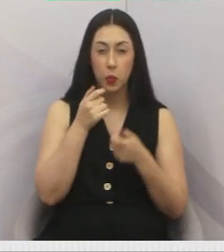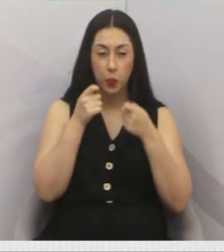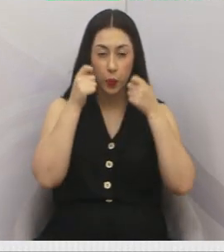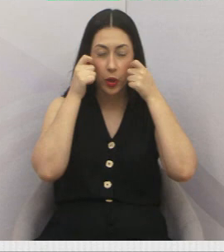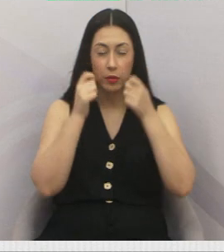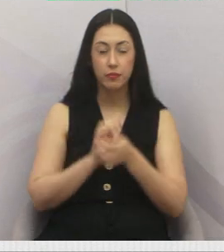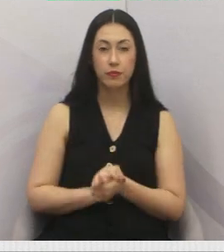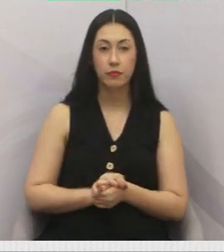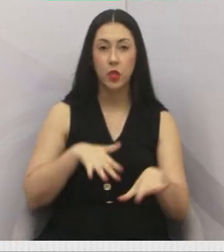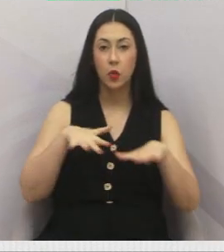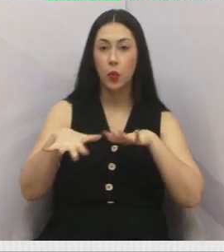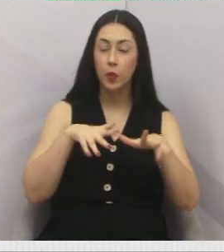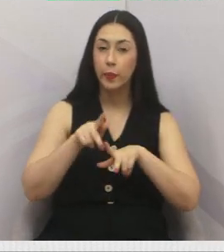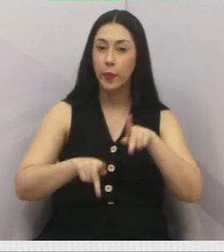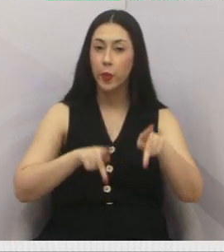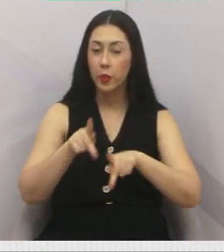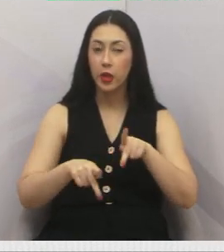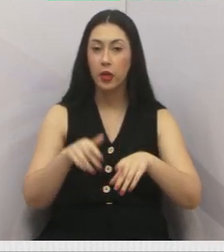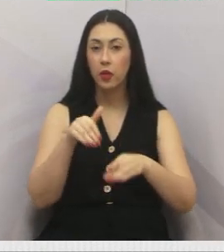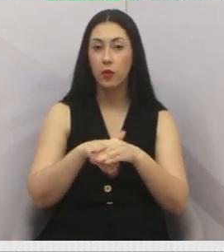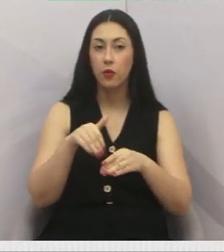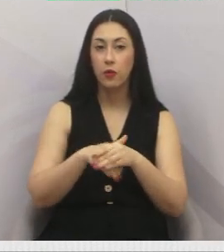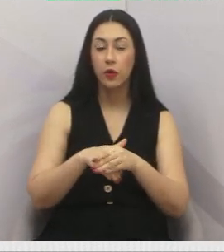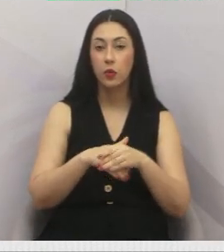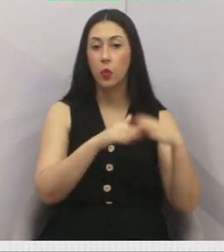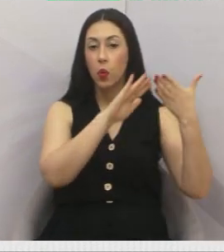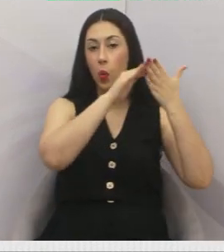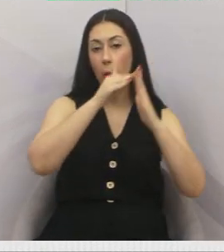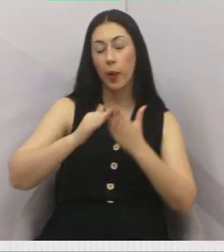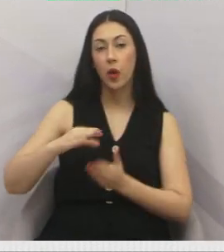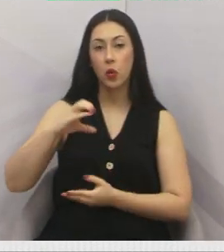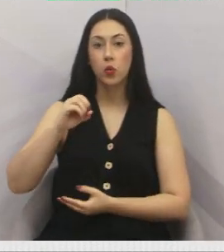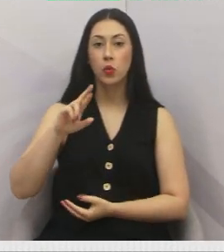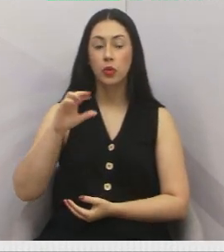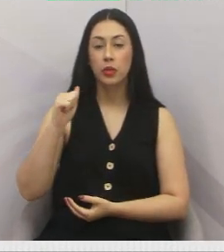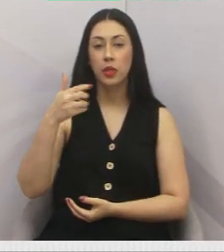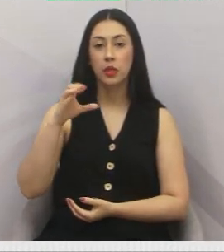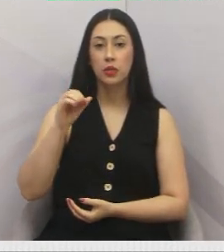Movimentos Populares. Um voto para Quilombo Coração Valente.